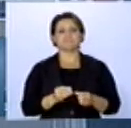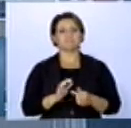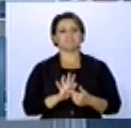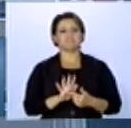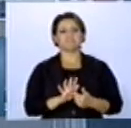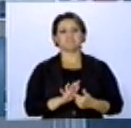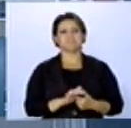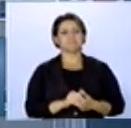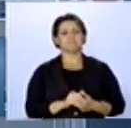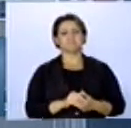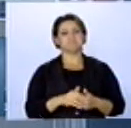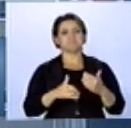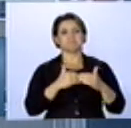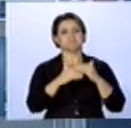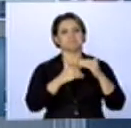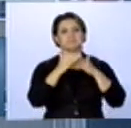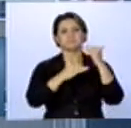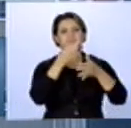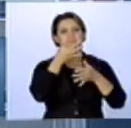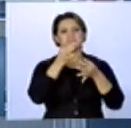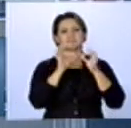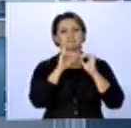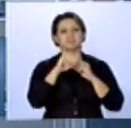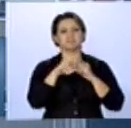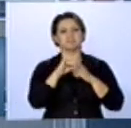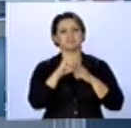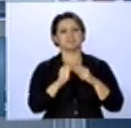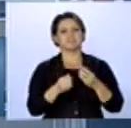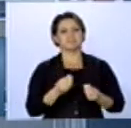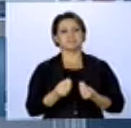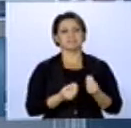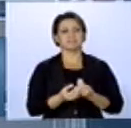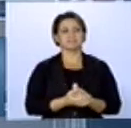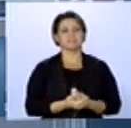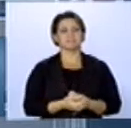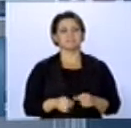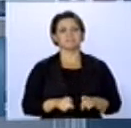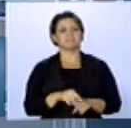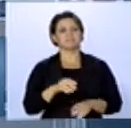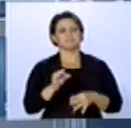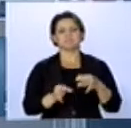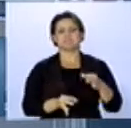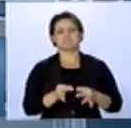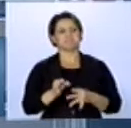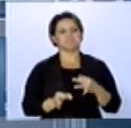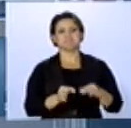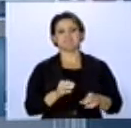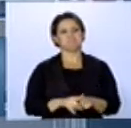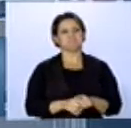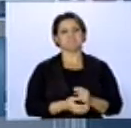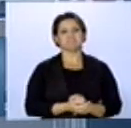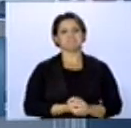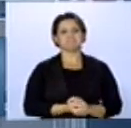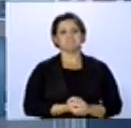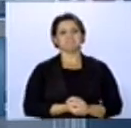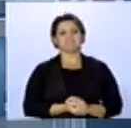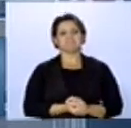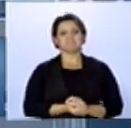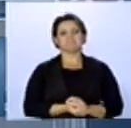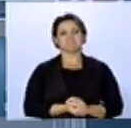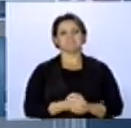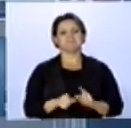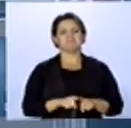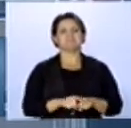desse processo democrático no âmbito do Poder Judiciário mas a minha satisfação é grande também